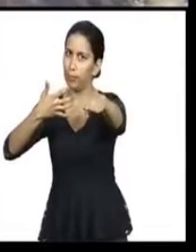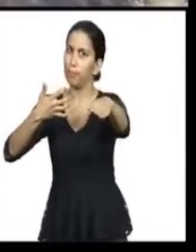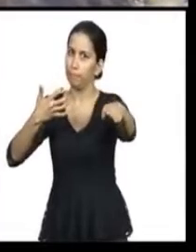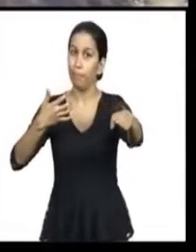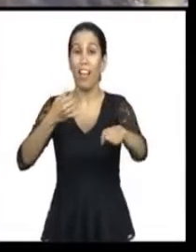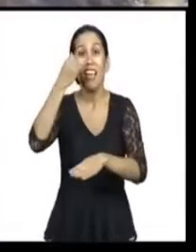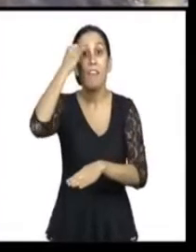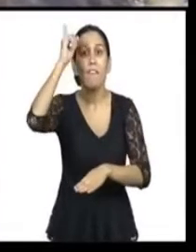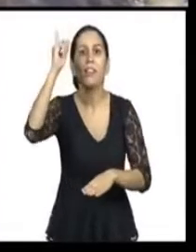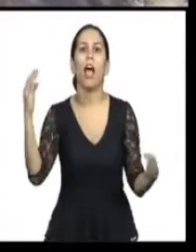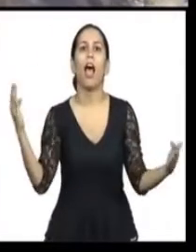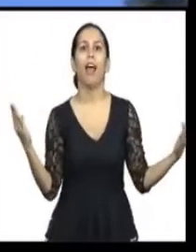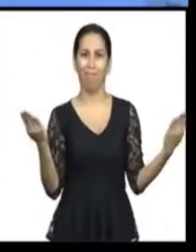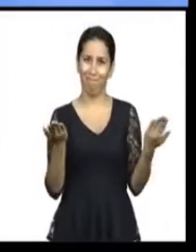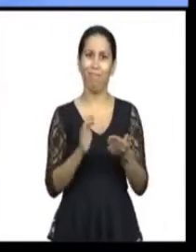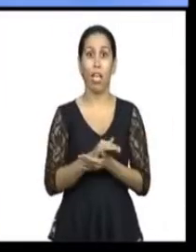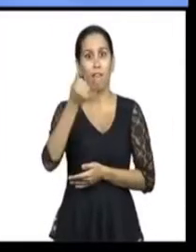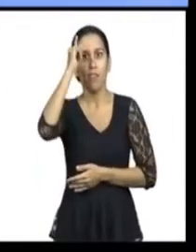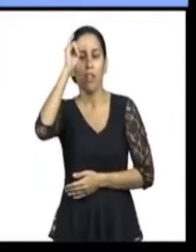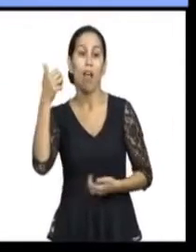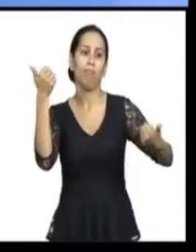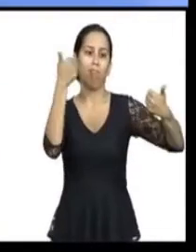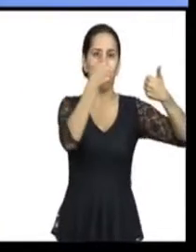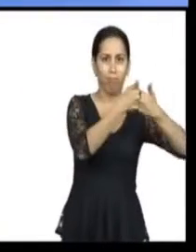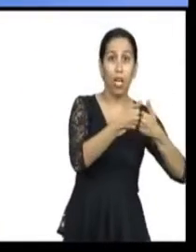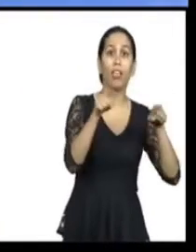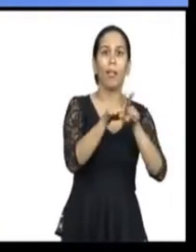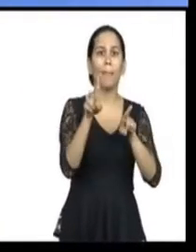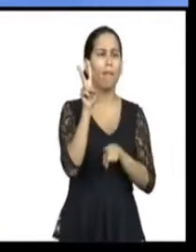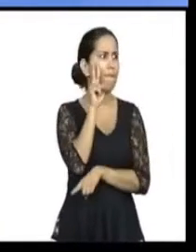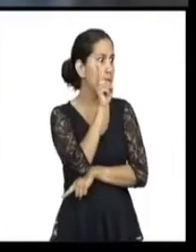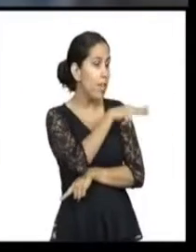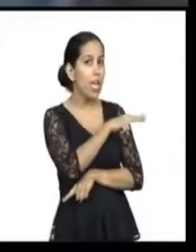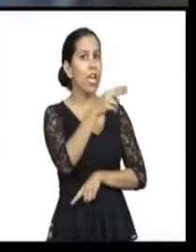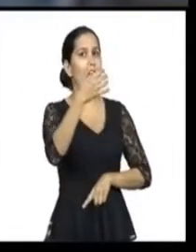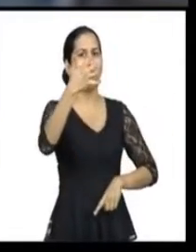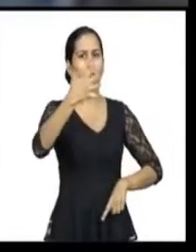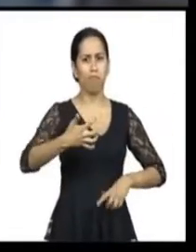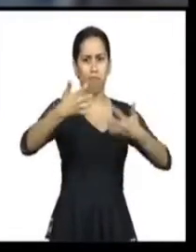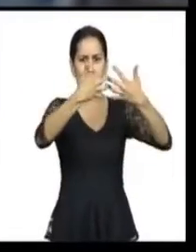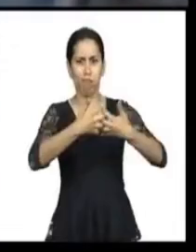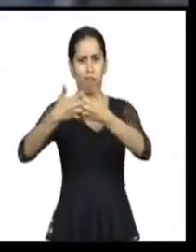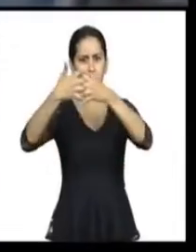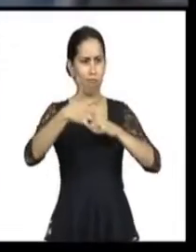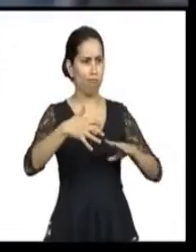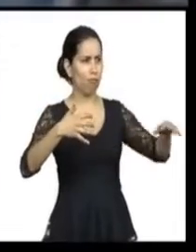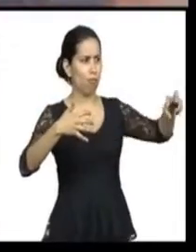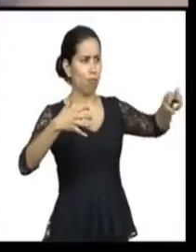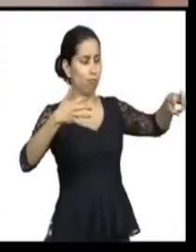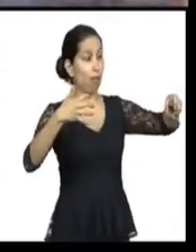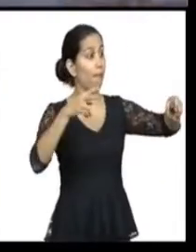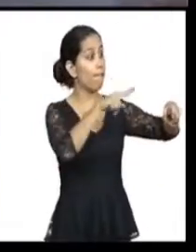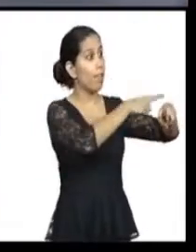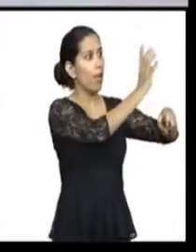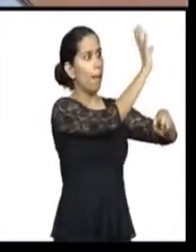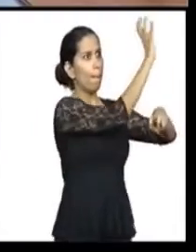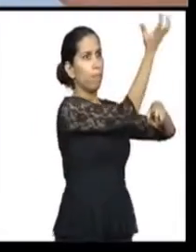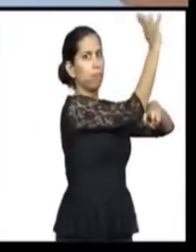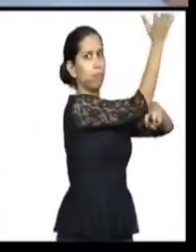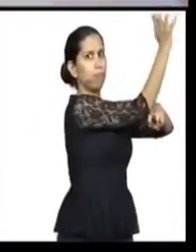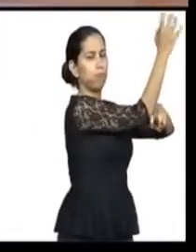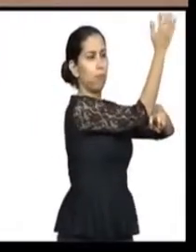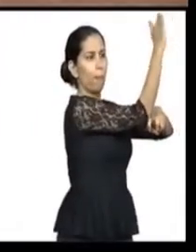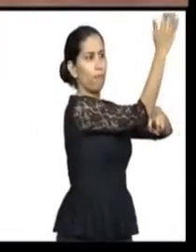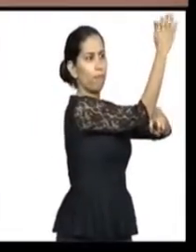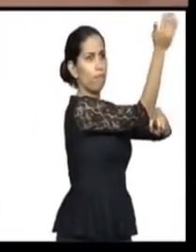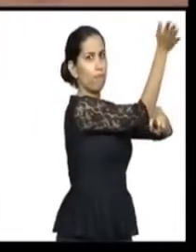Portanto, além de manter a distância, fique bem atento à bandeirola e às luzes do veículo leve. Elas mostram onde ele